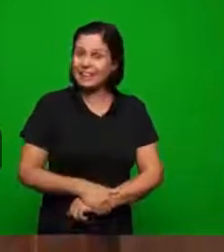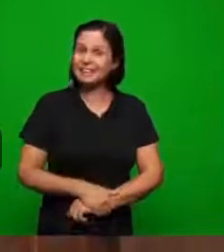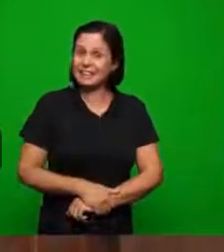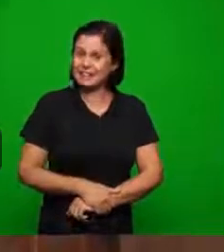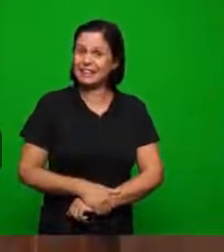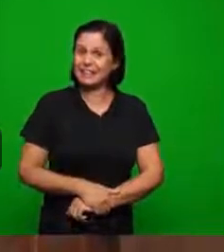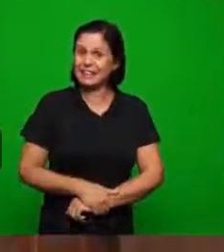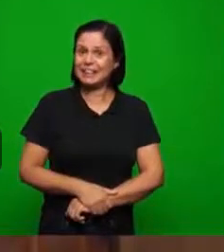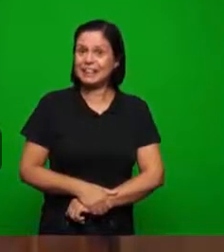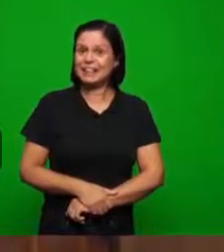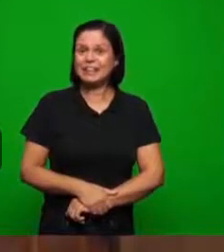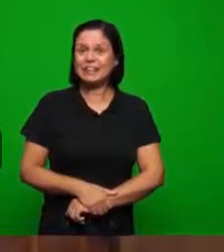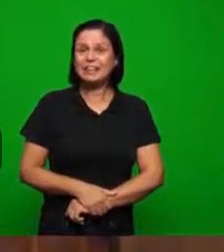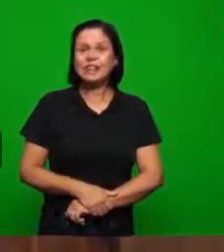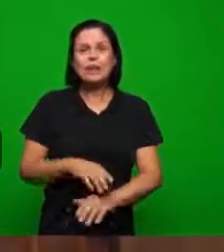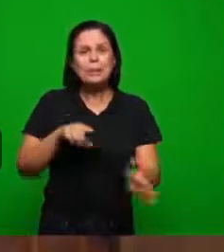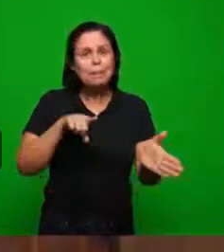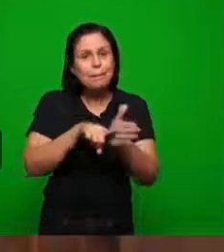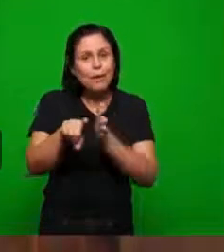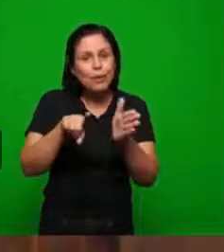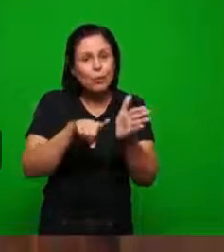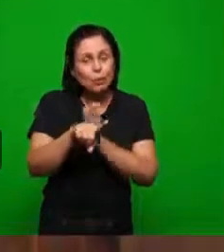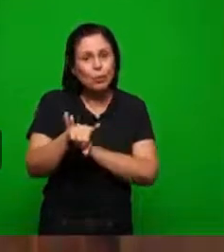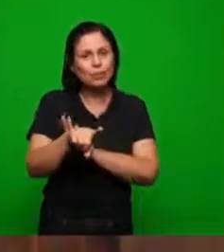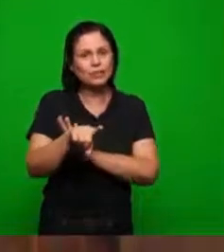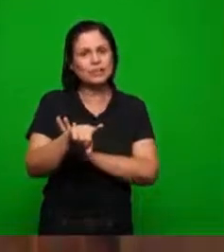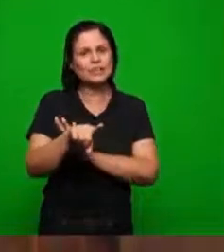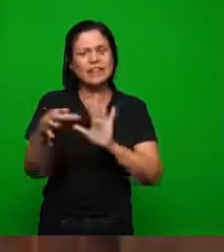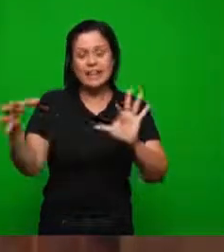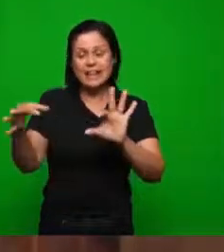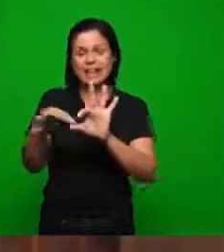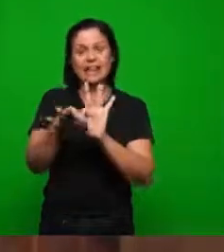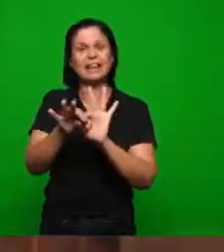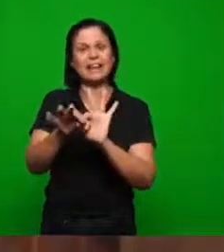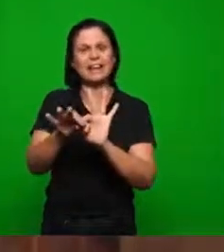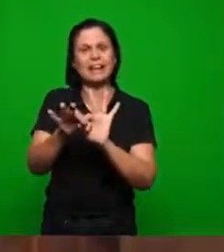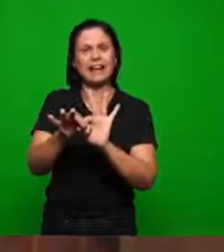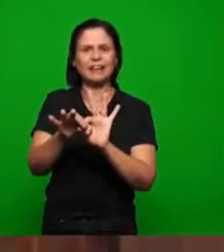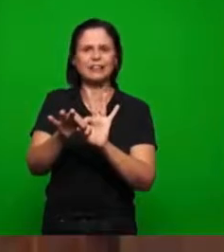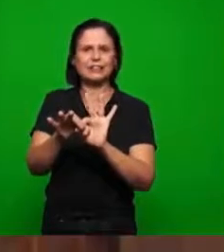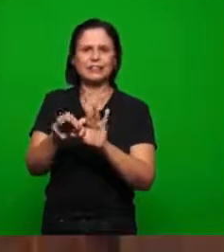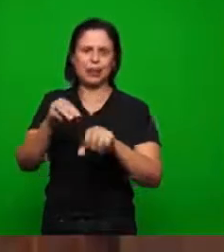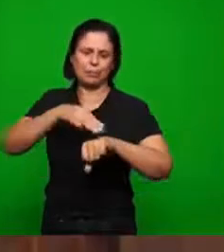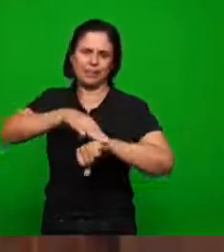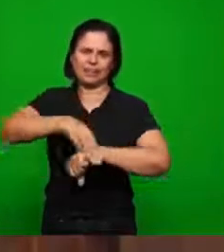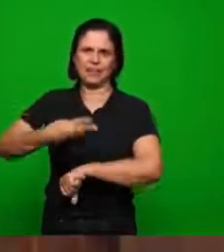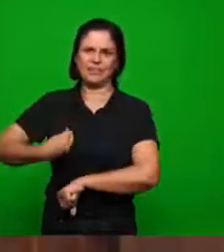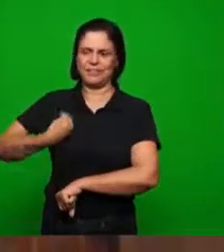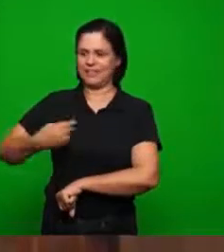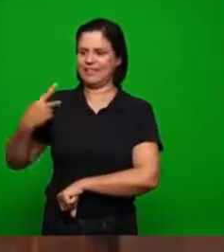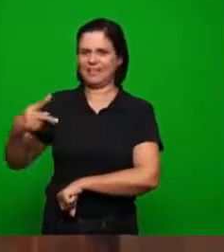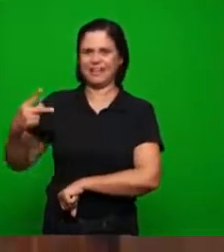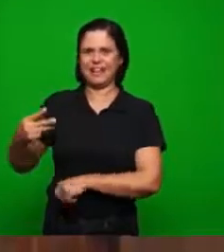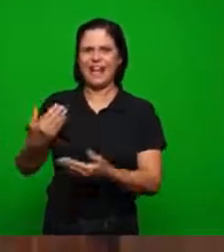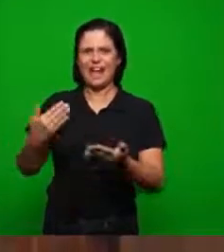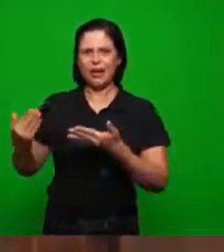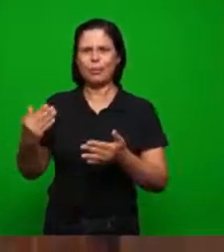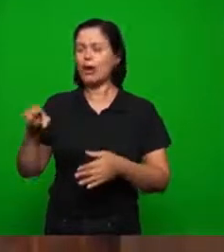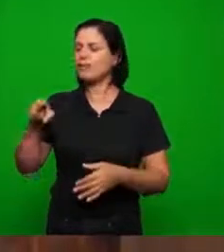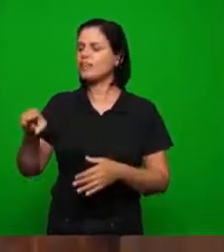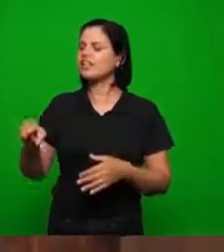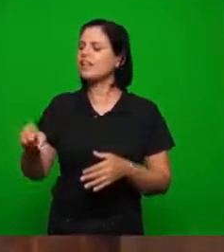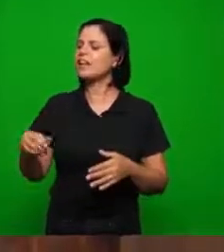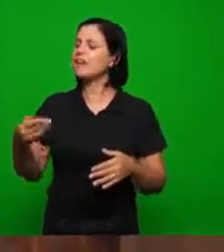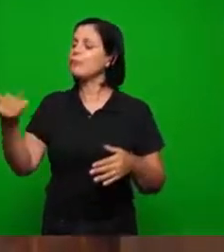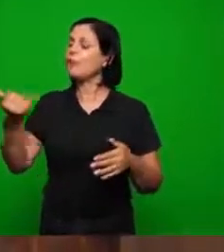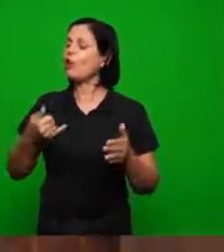só no quadro. E são perguntas que estão ligadas aos ministérios, como se fosse uma prestação de contas, e